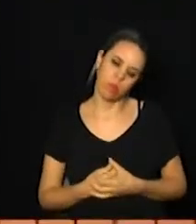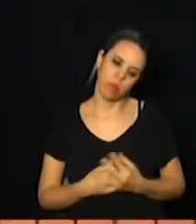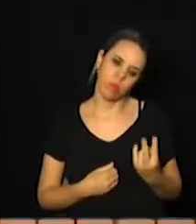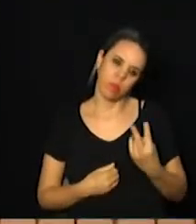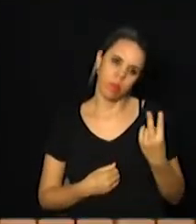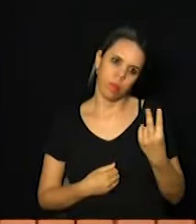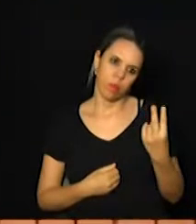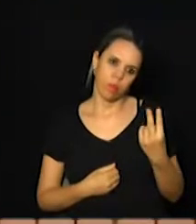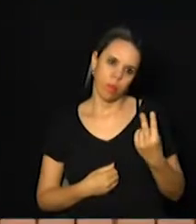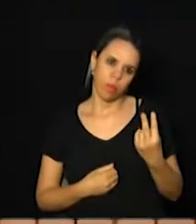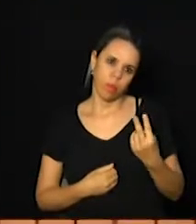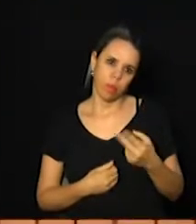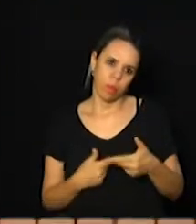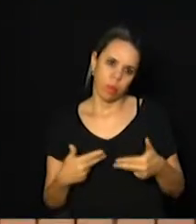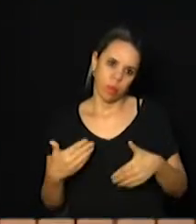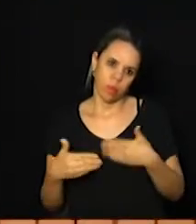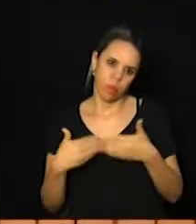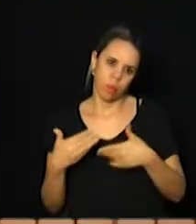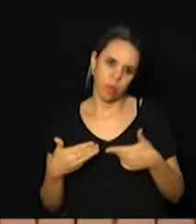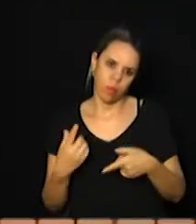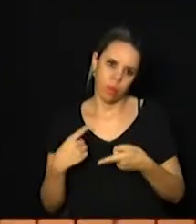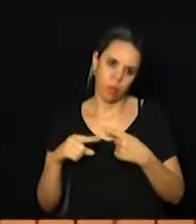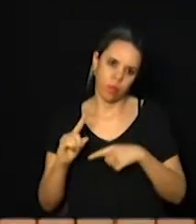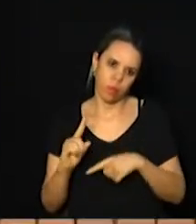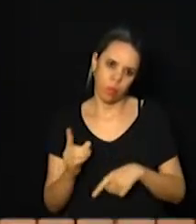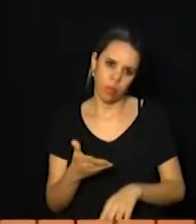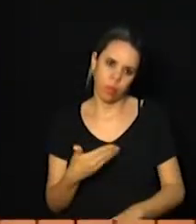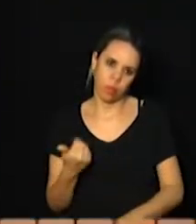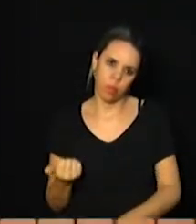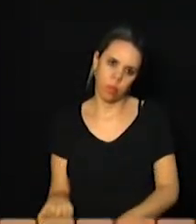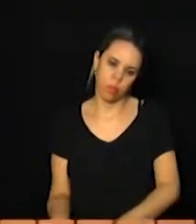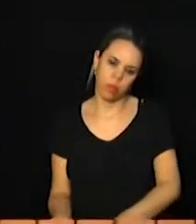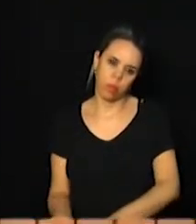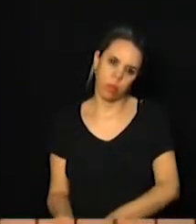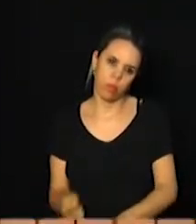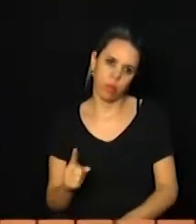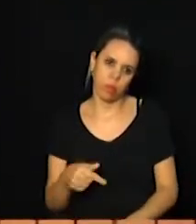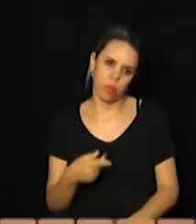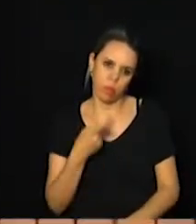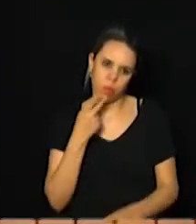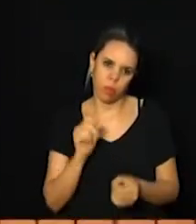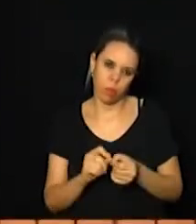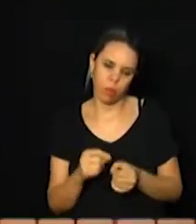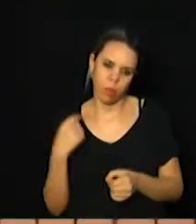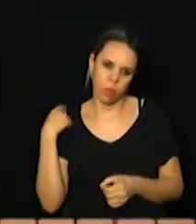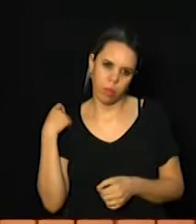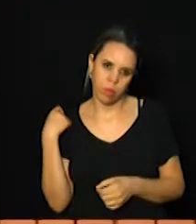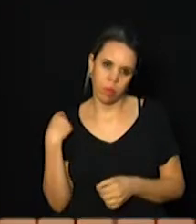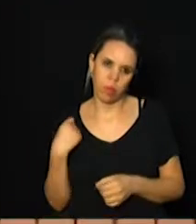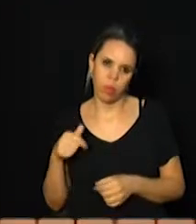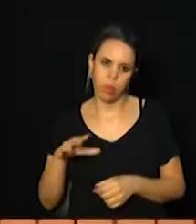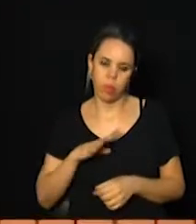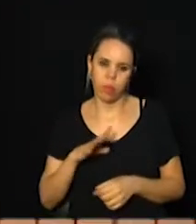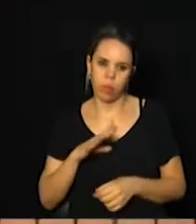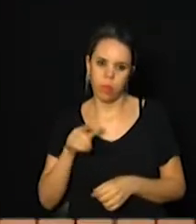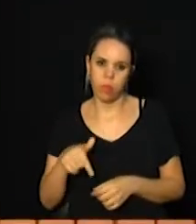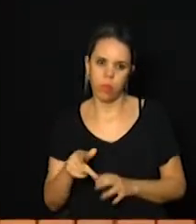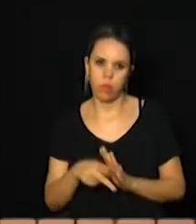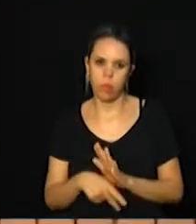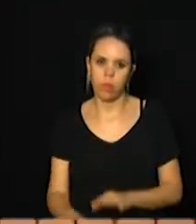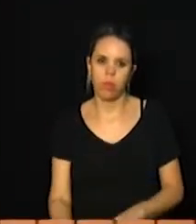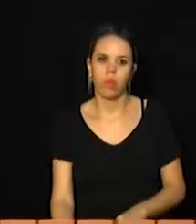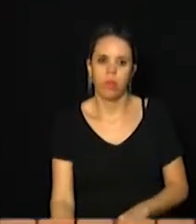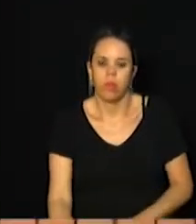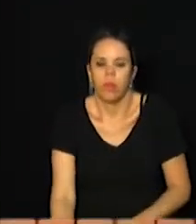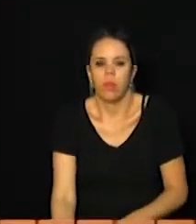valorizado as coisas andam muito melhor então é isso que eu queria fazer se sair dessa cidade e se